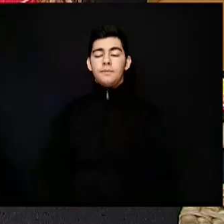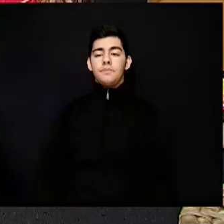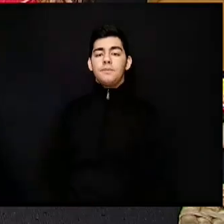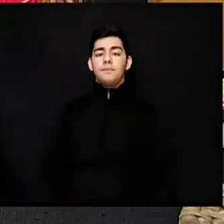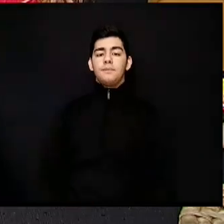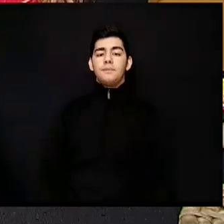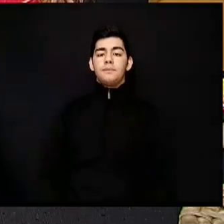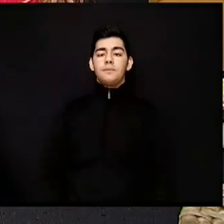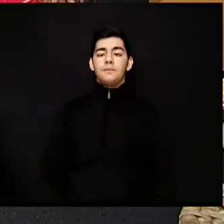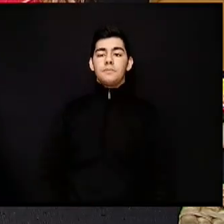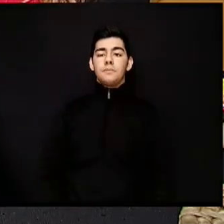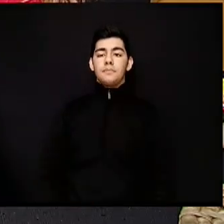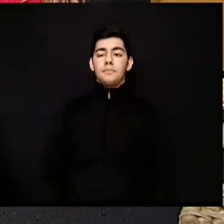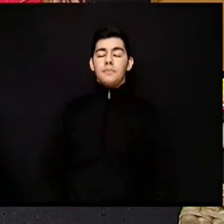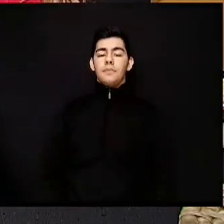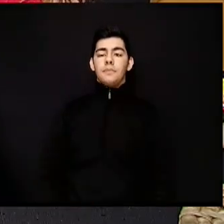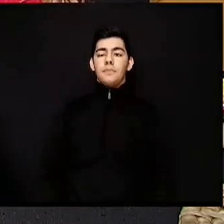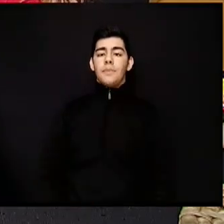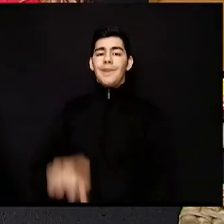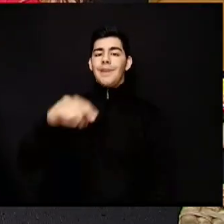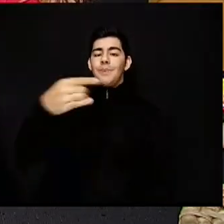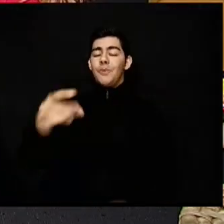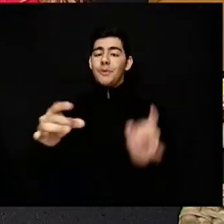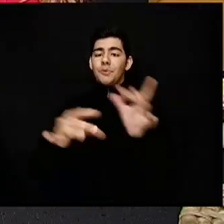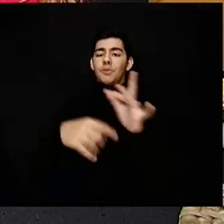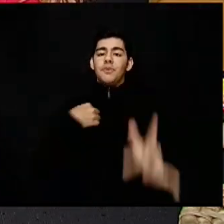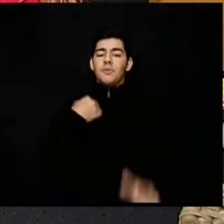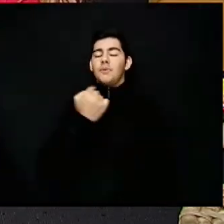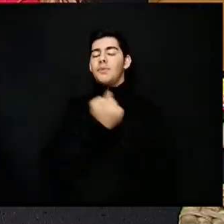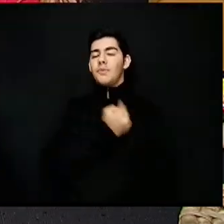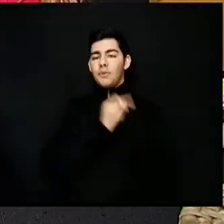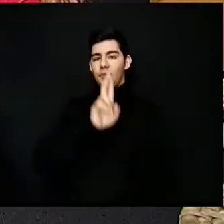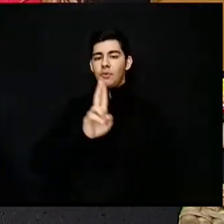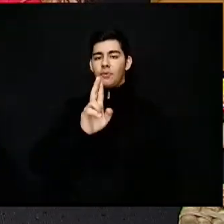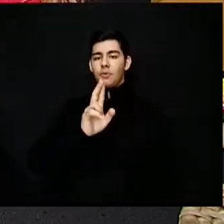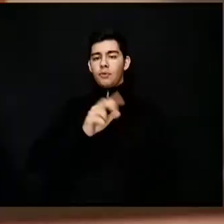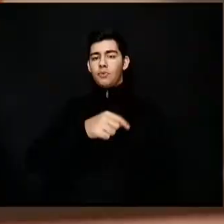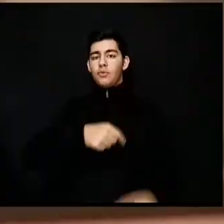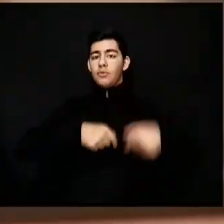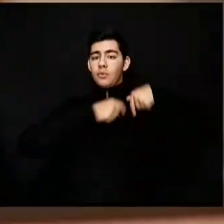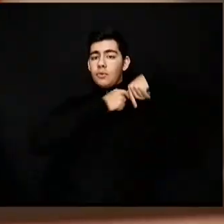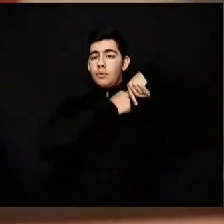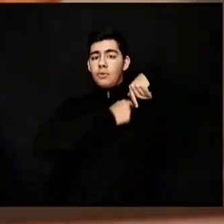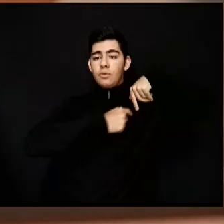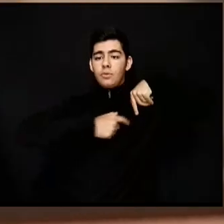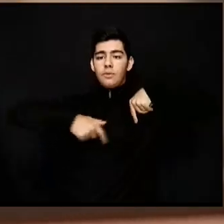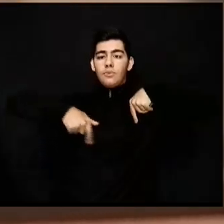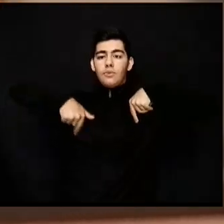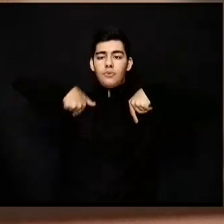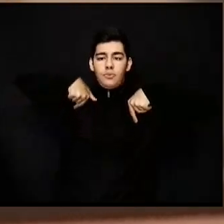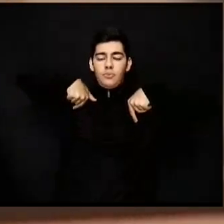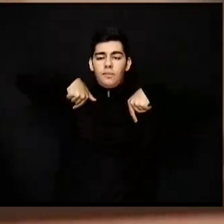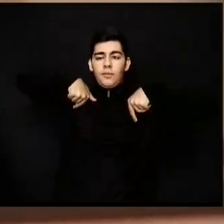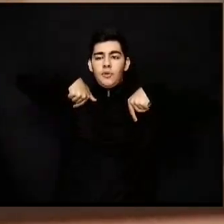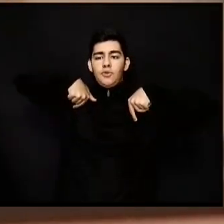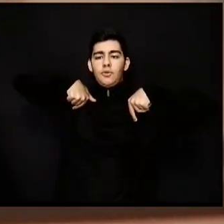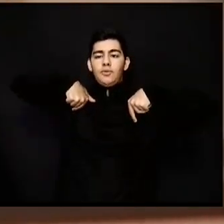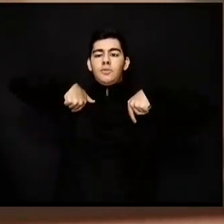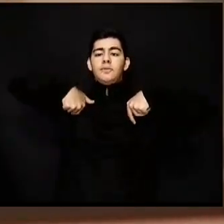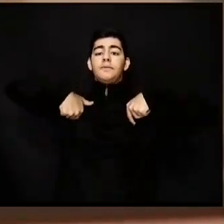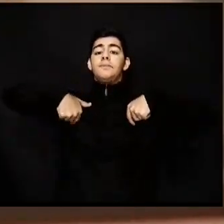no pescoço e fecha a choker, ele assenta e fica tudo certinho do mesmo